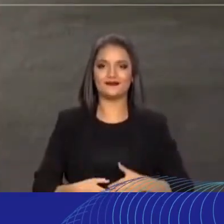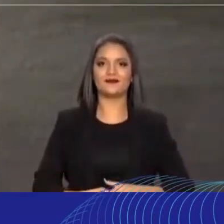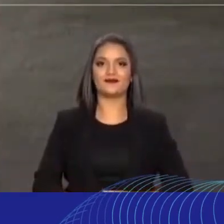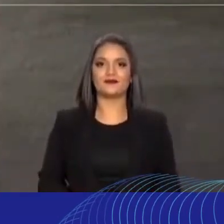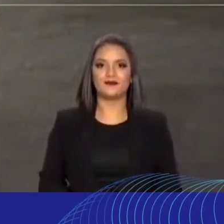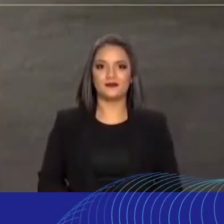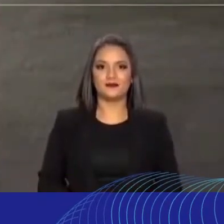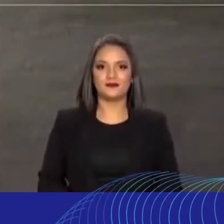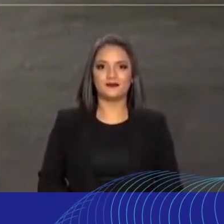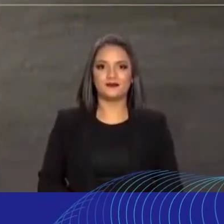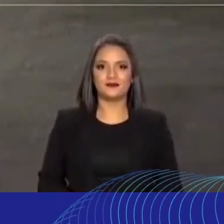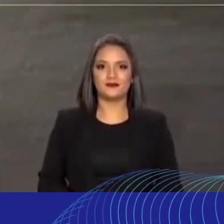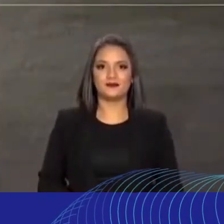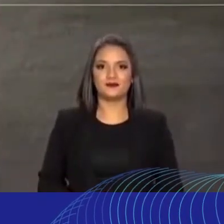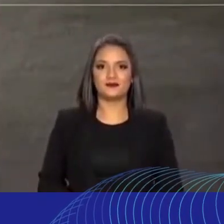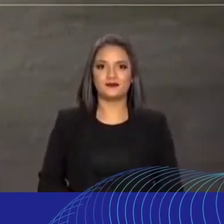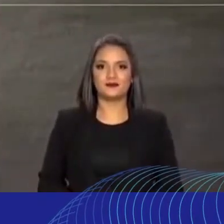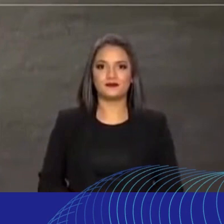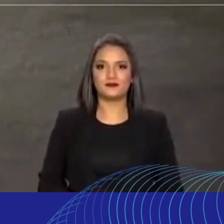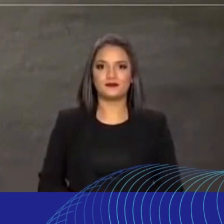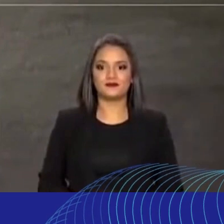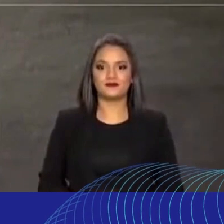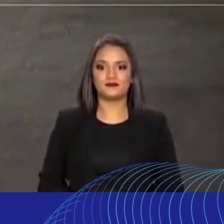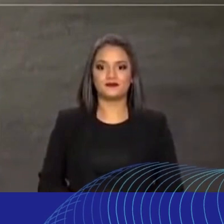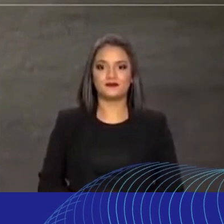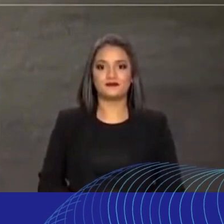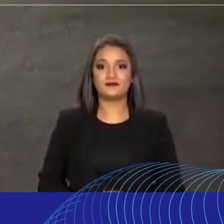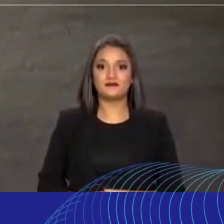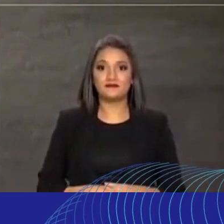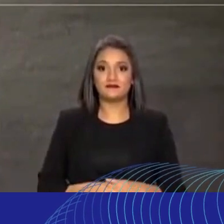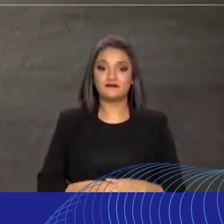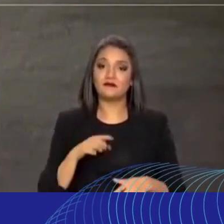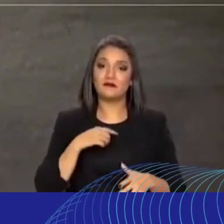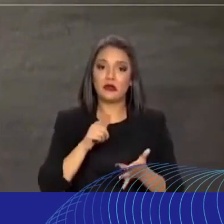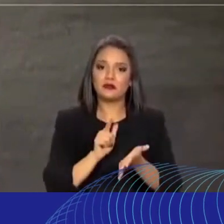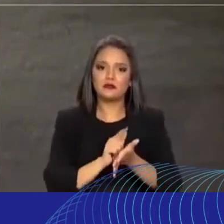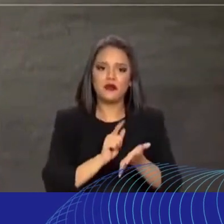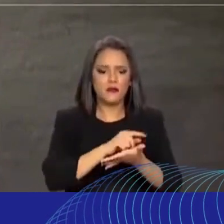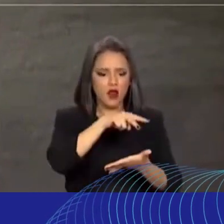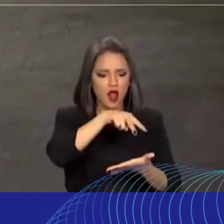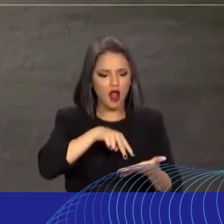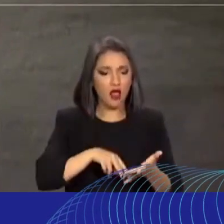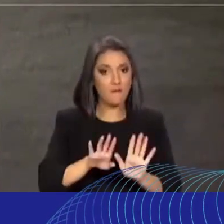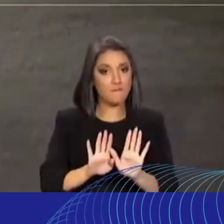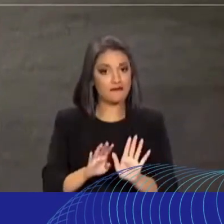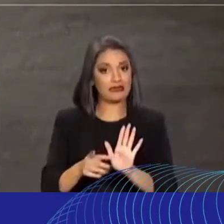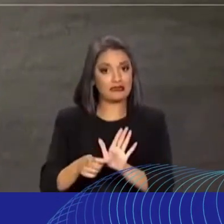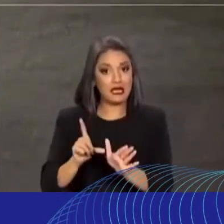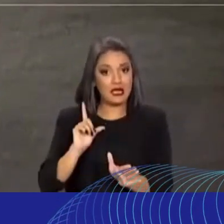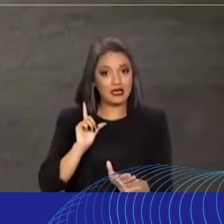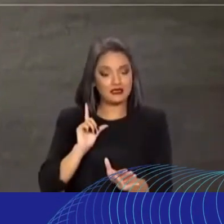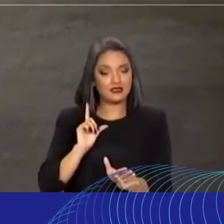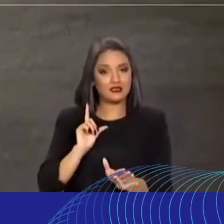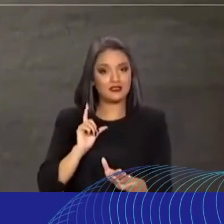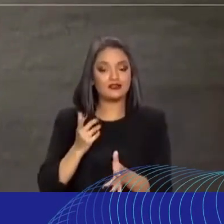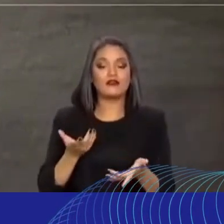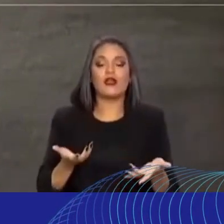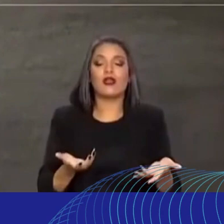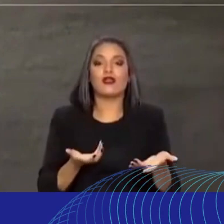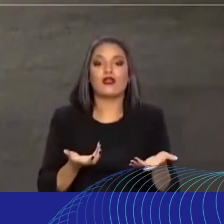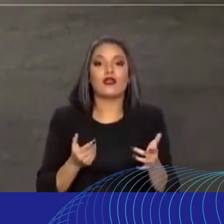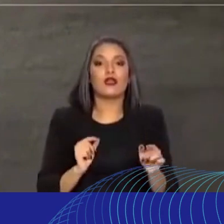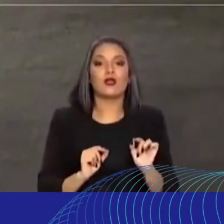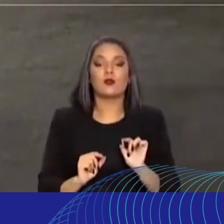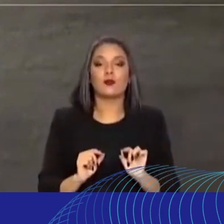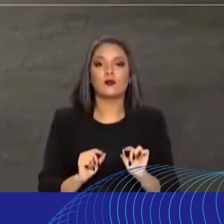O tom de cisão típico do nosso contra eles do petismo se encaixou bem numa festa em tom de ameaça e impunidade que consagrou